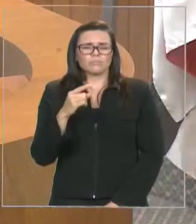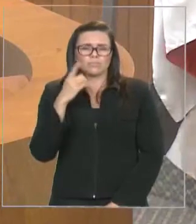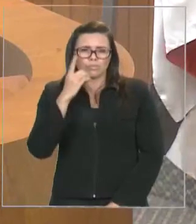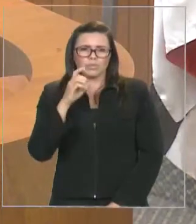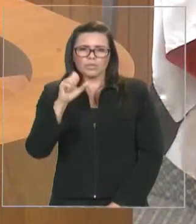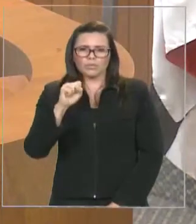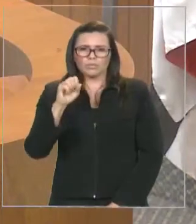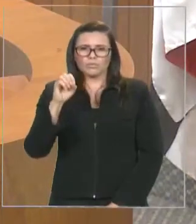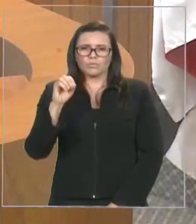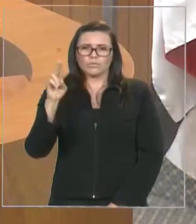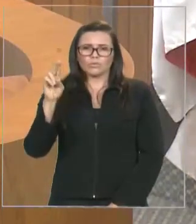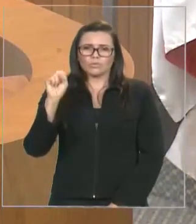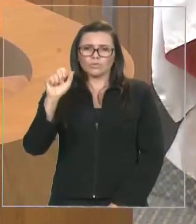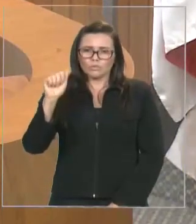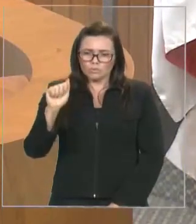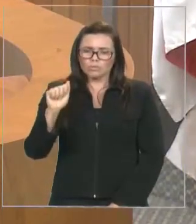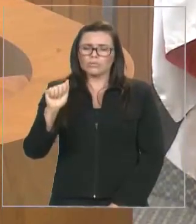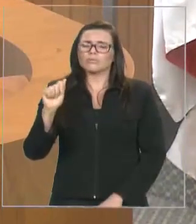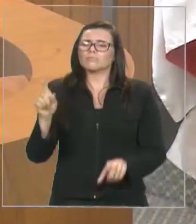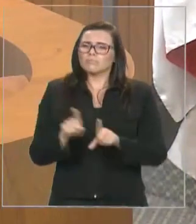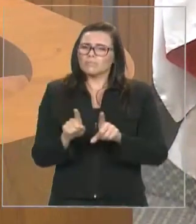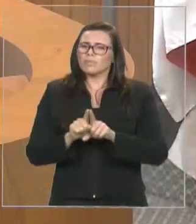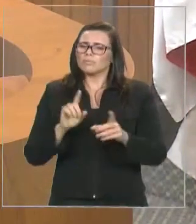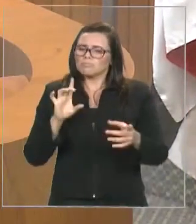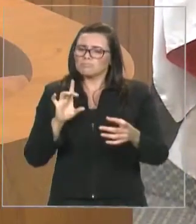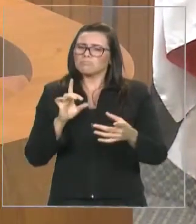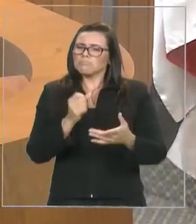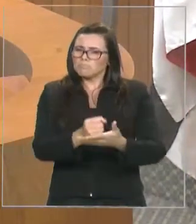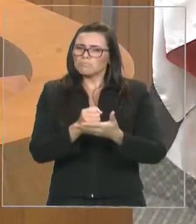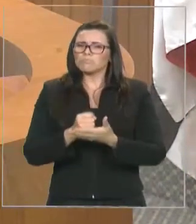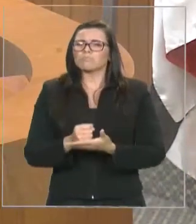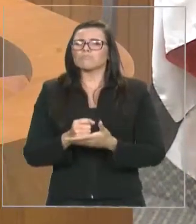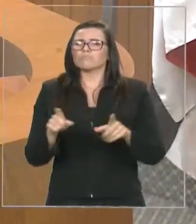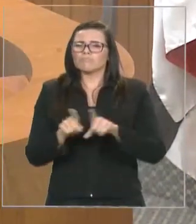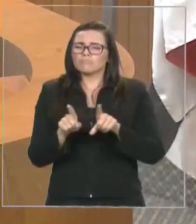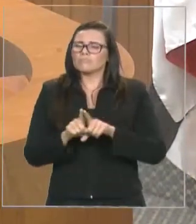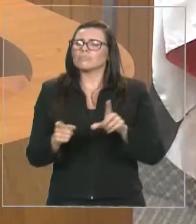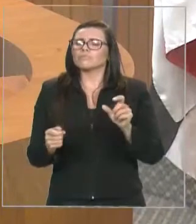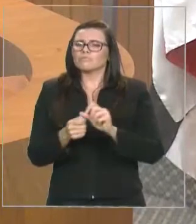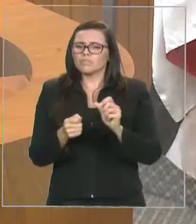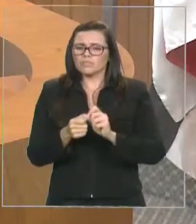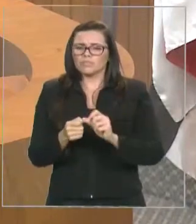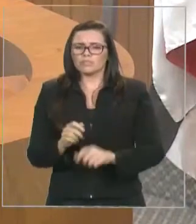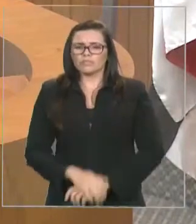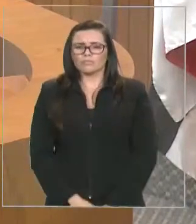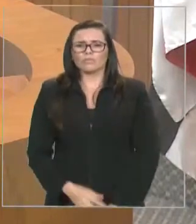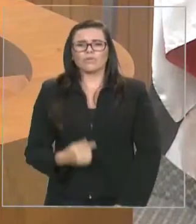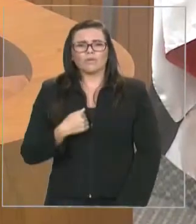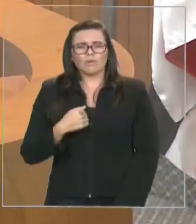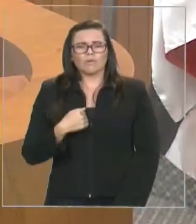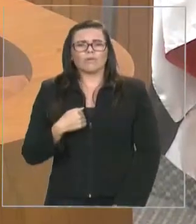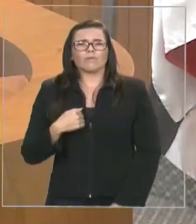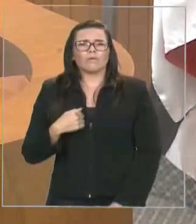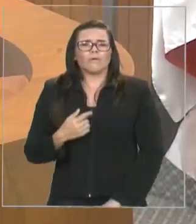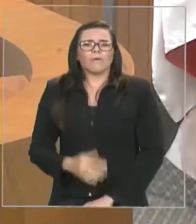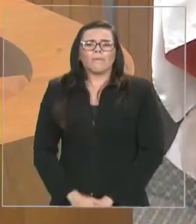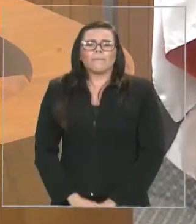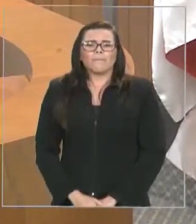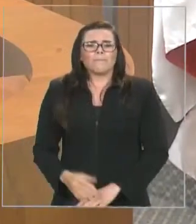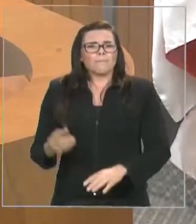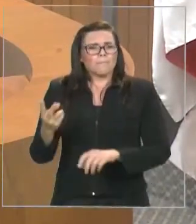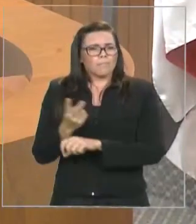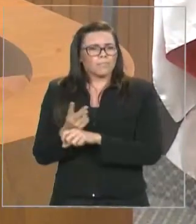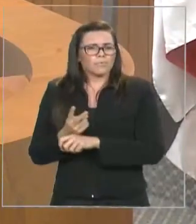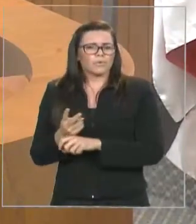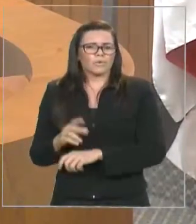também, paralelamente, procuramos o PROCON, numa pessoa do seu presidente, Duarte Júnior. Hoje, antes dessa sessão, fiz uma reunião com